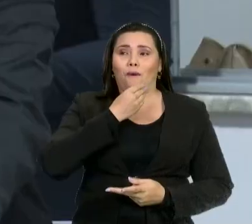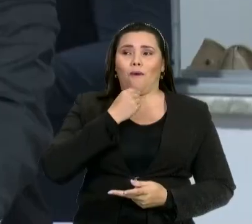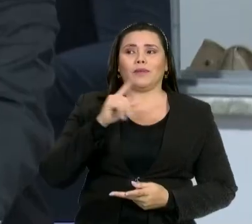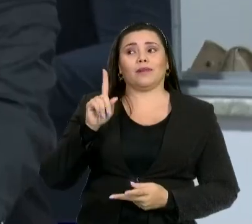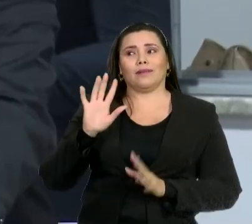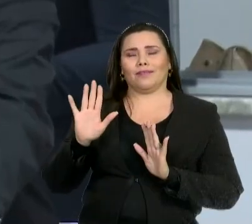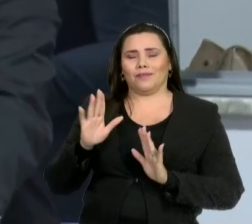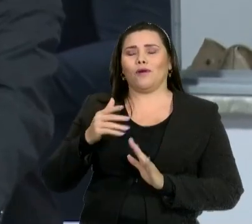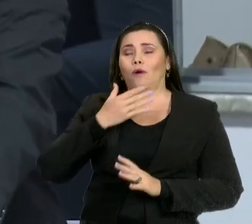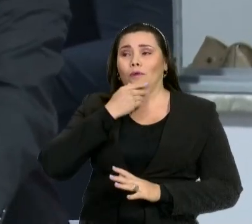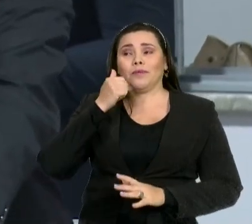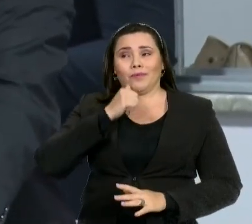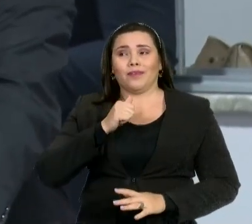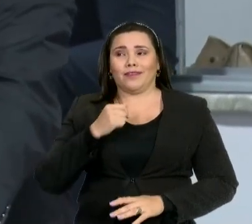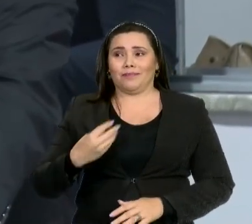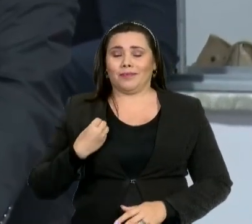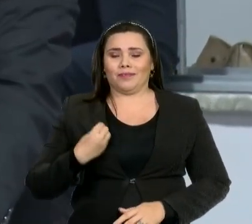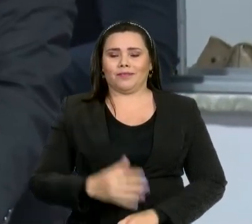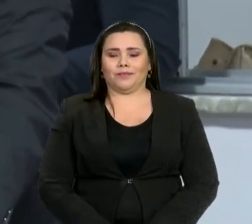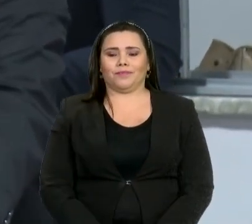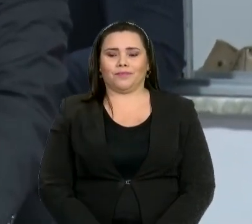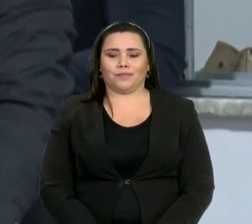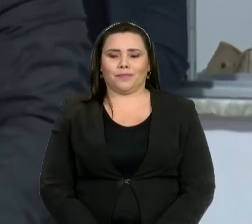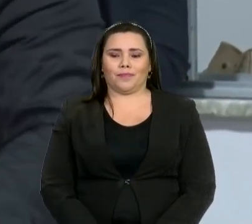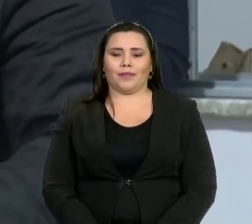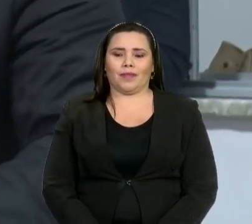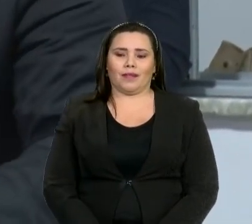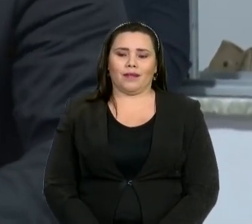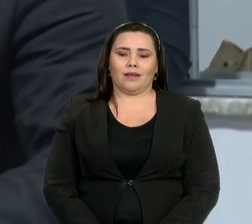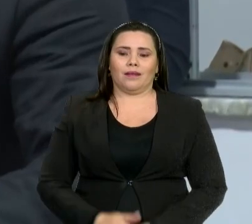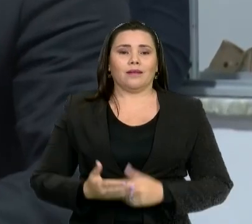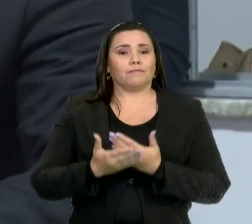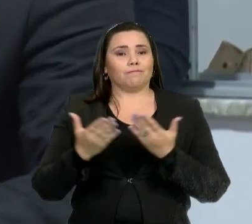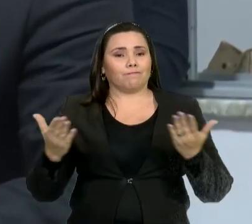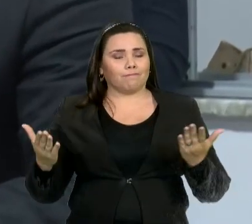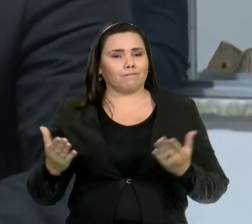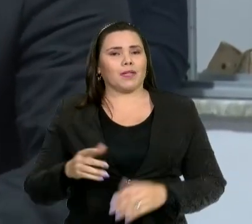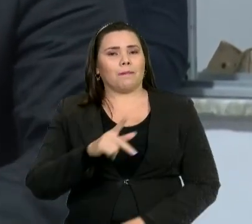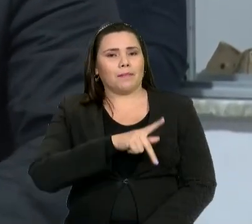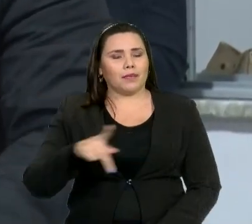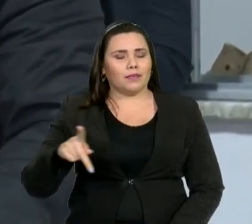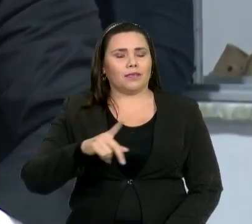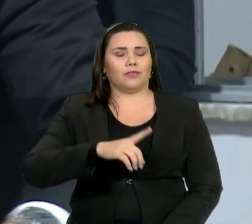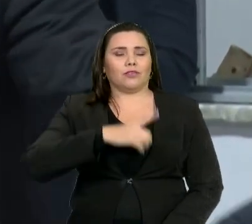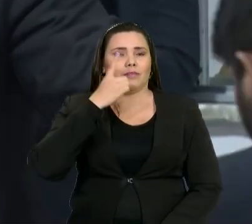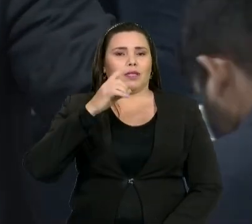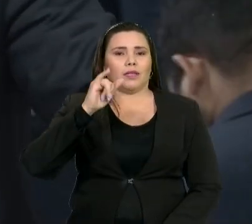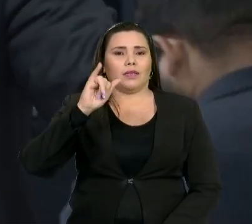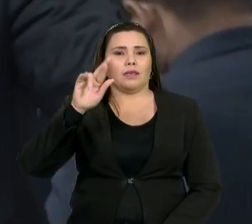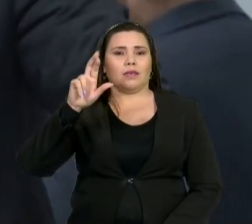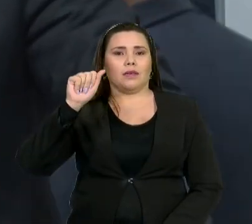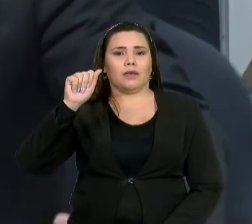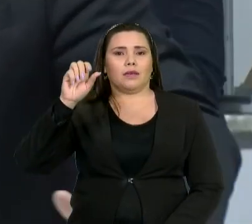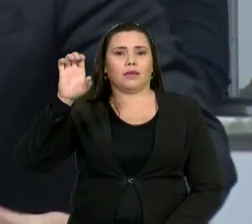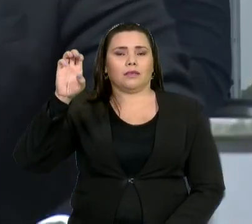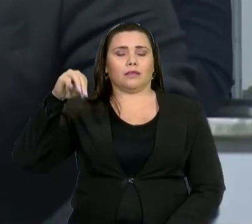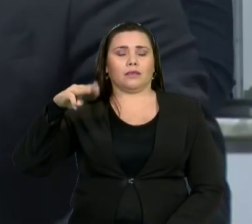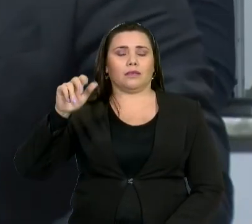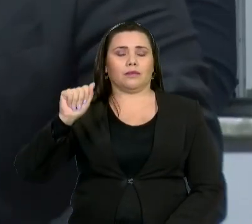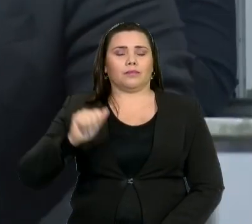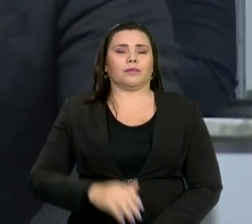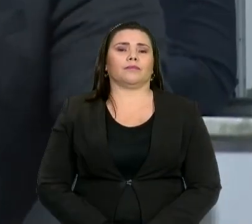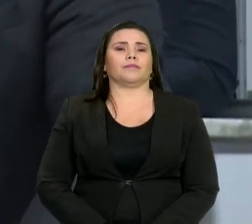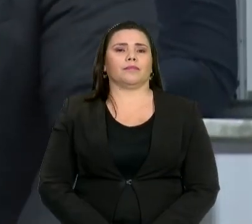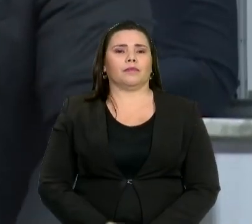Excelentíssima deputada, presidente Iracema Vale, cumprimentar os demais membros da mesa, deputados,